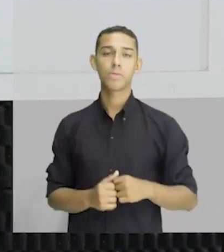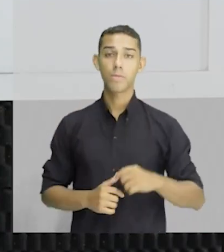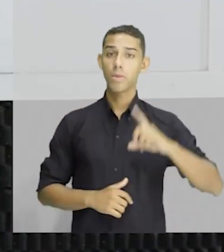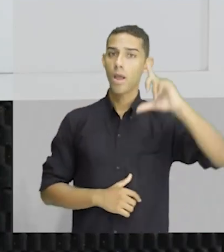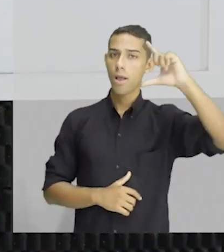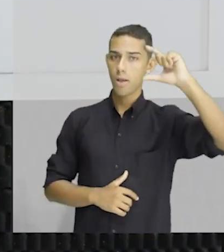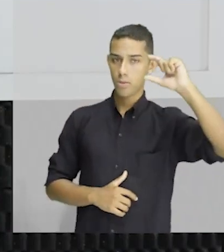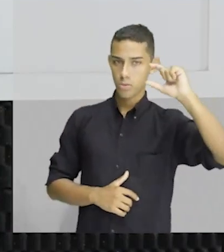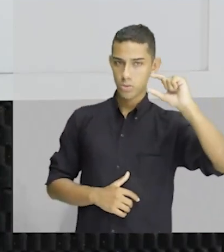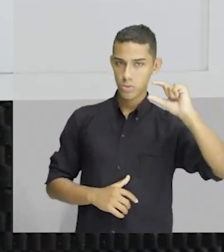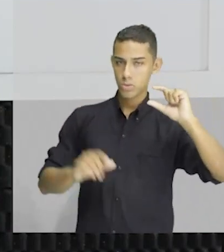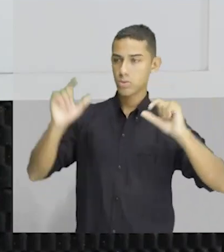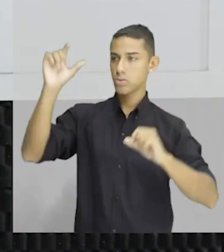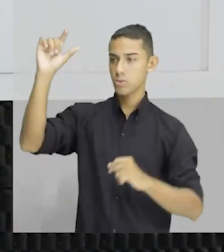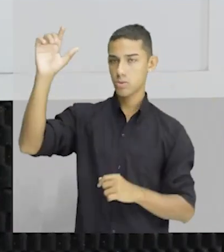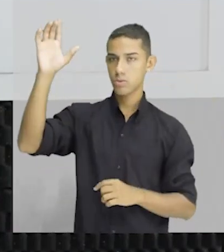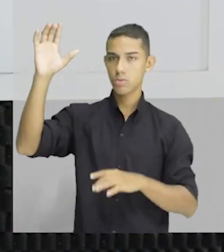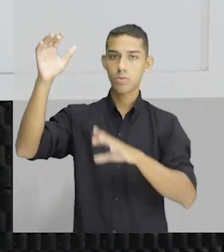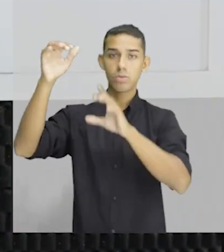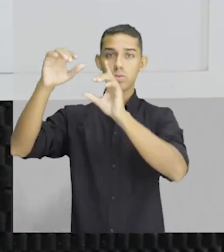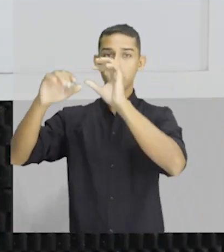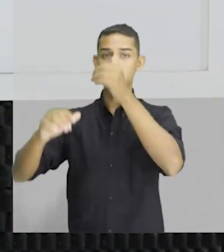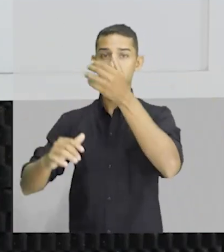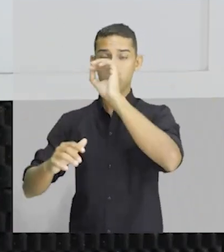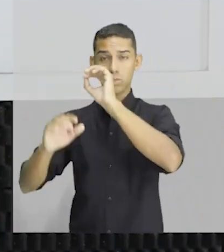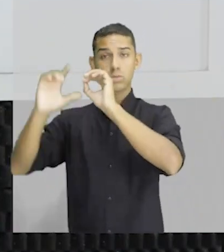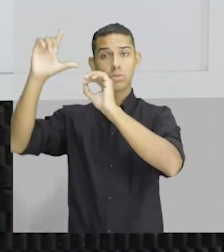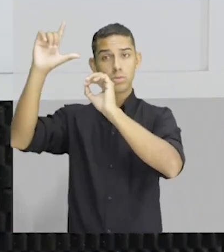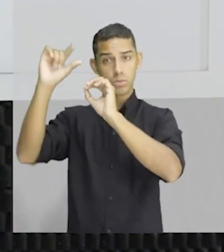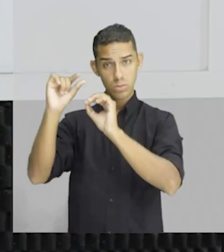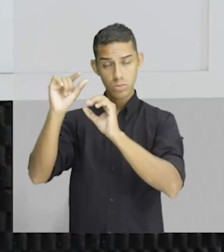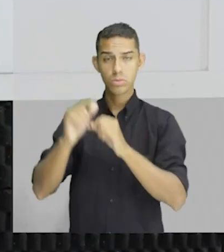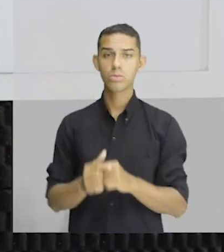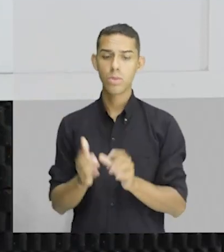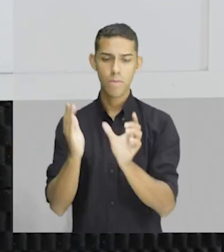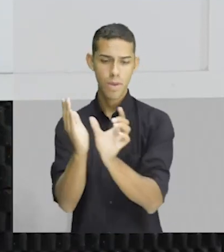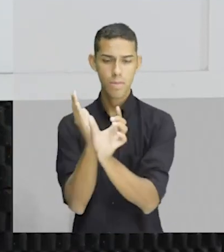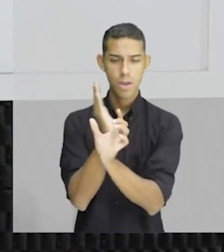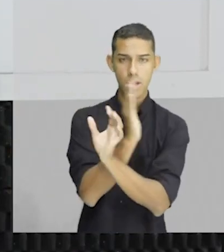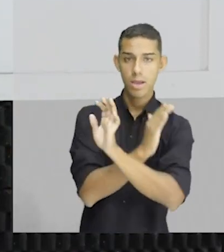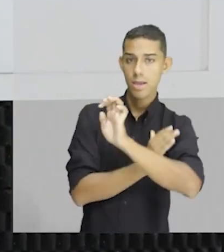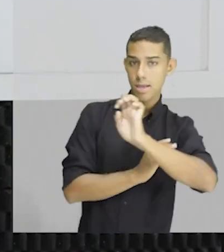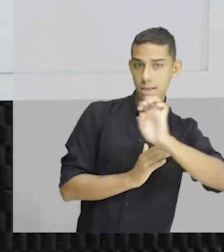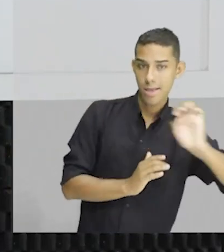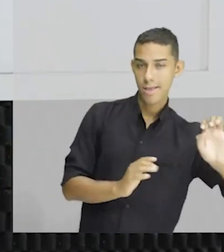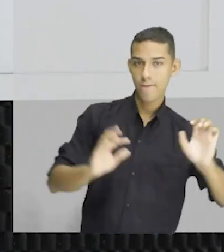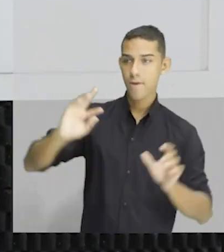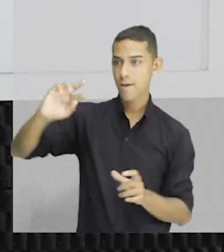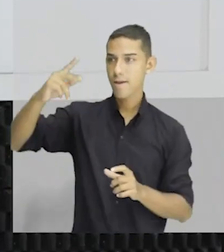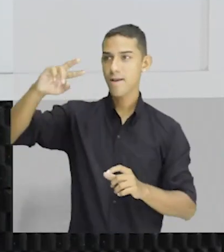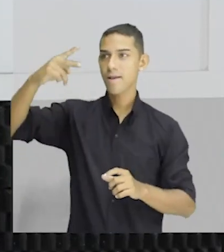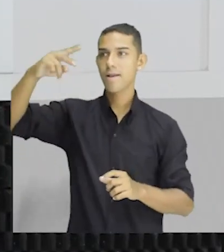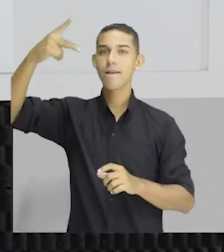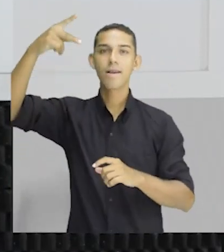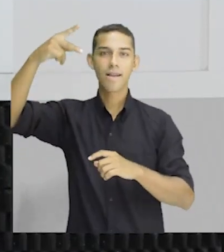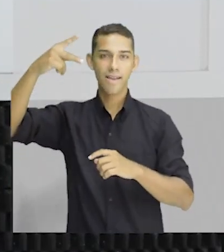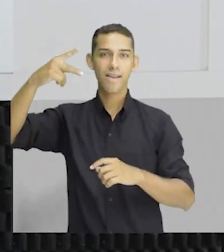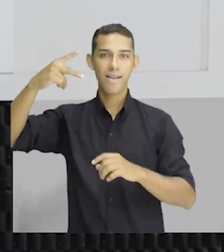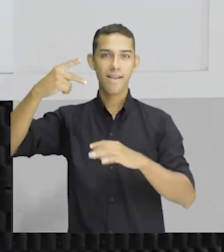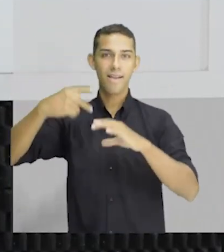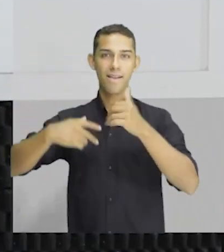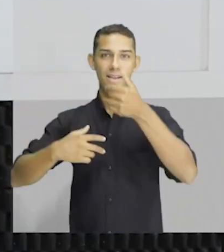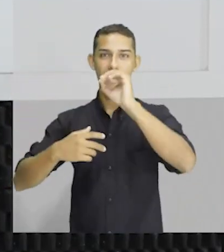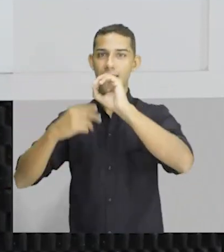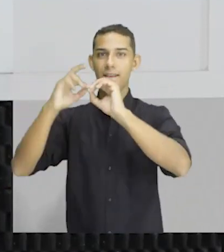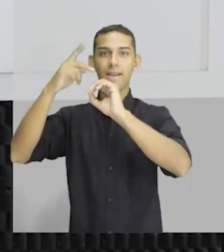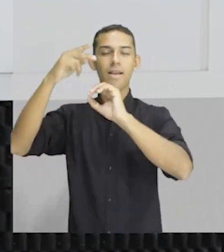no expoente. Quando a vírgula se movimentar para a esquerda, você vai somar valores ao expoente. Mas, Joades,